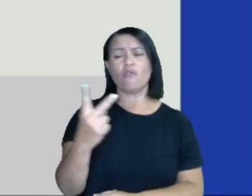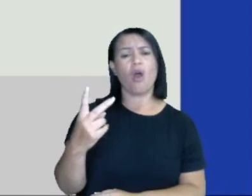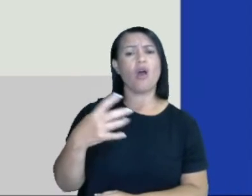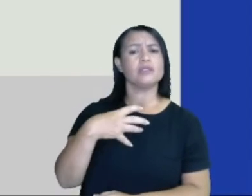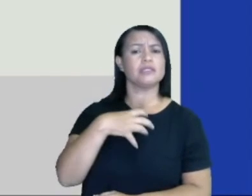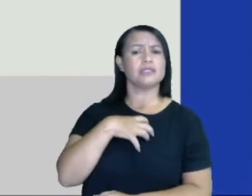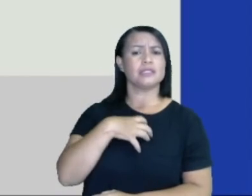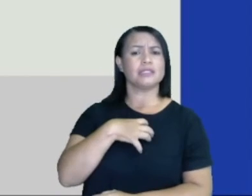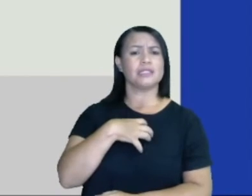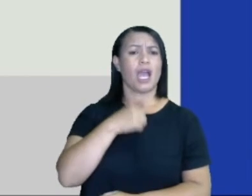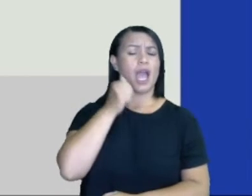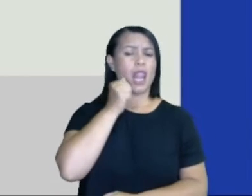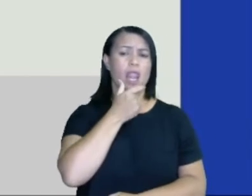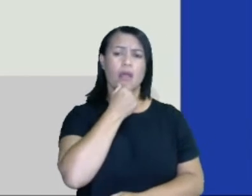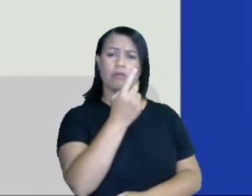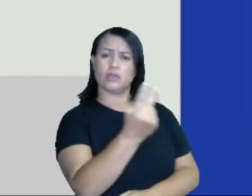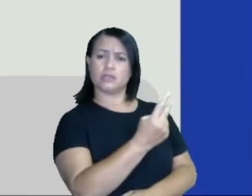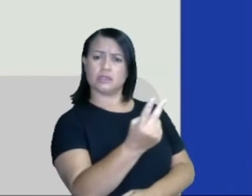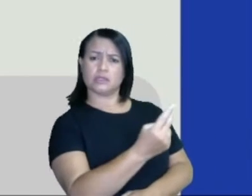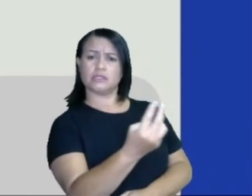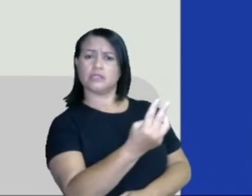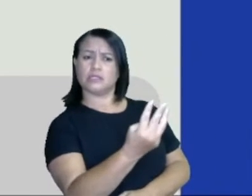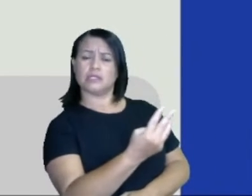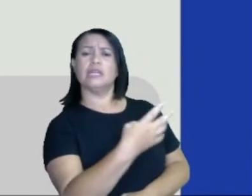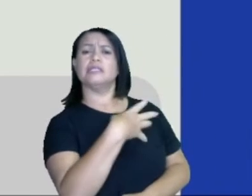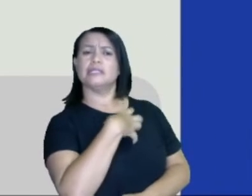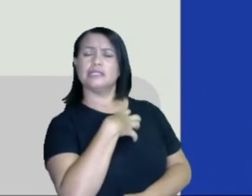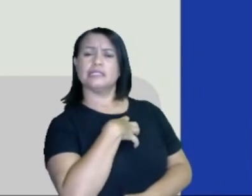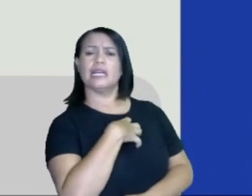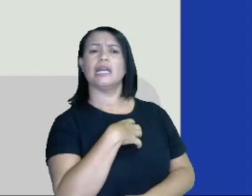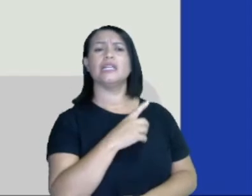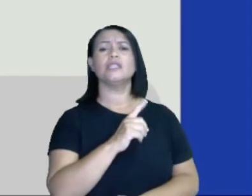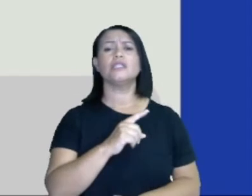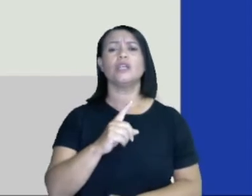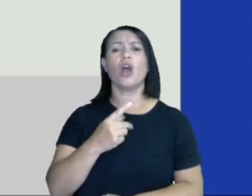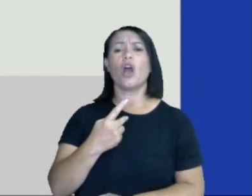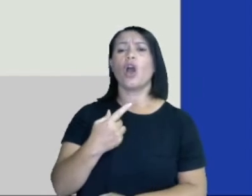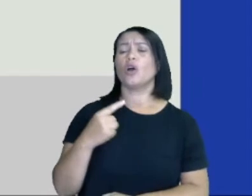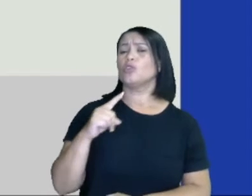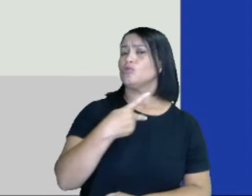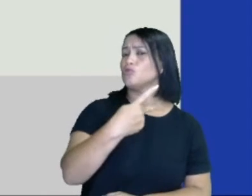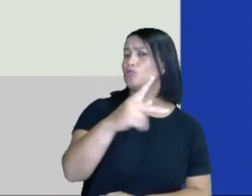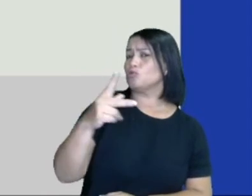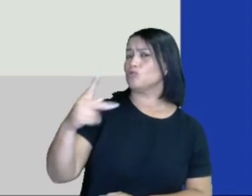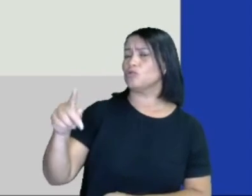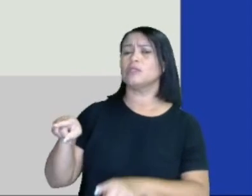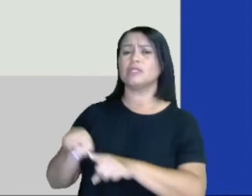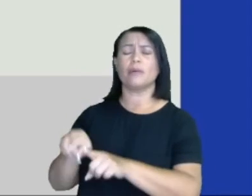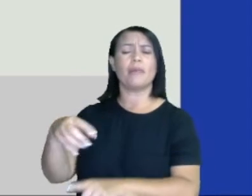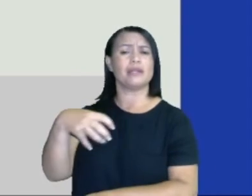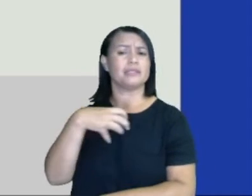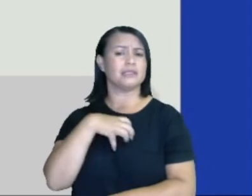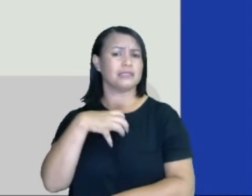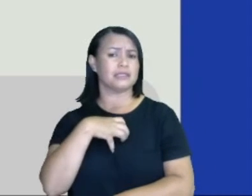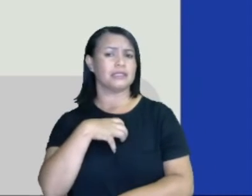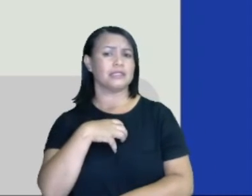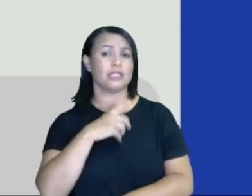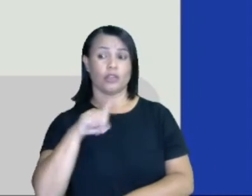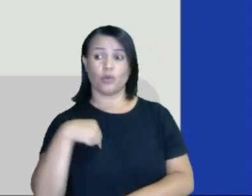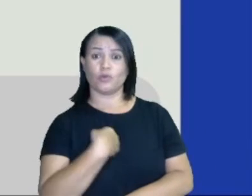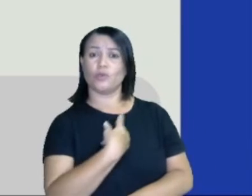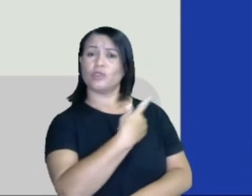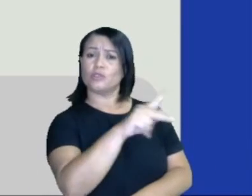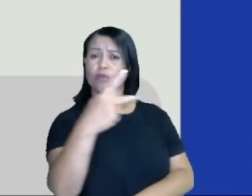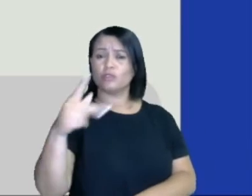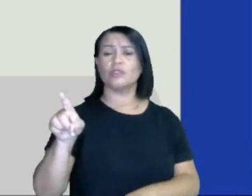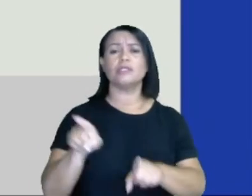sentís, él, ella y usted se siente, nosotros y nosotras nos sentimos, vosotros